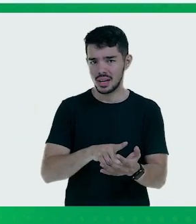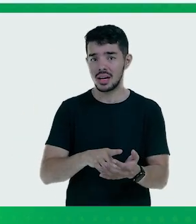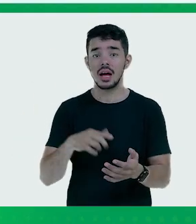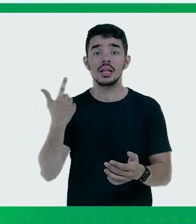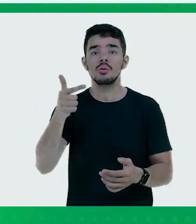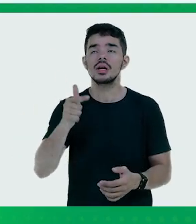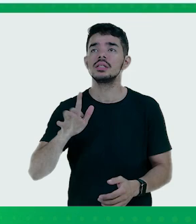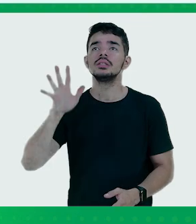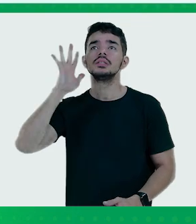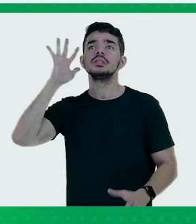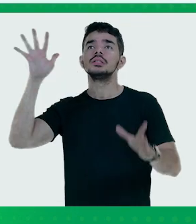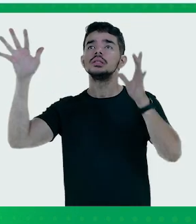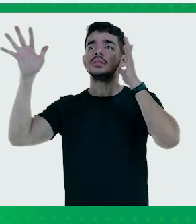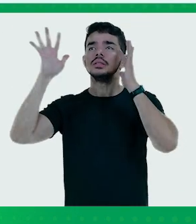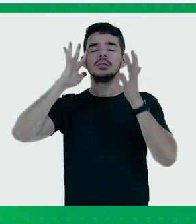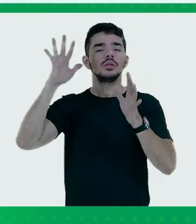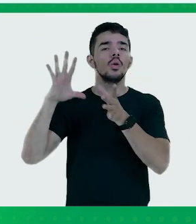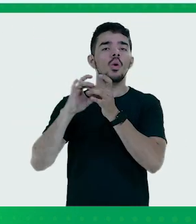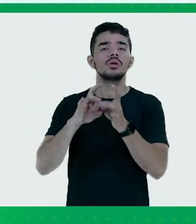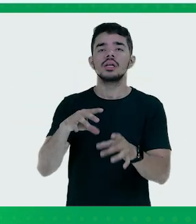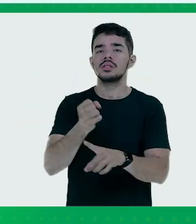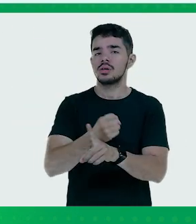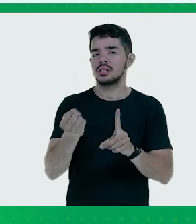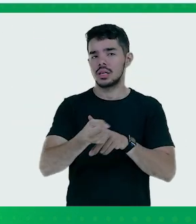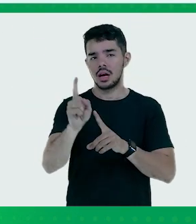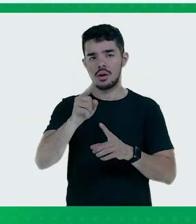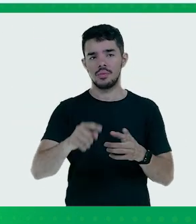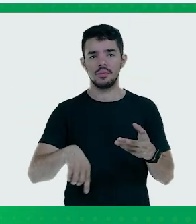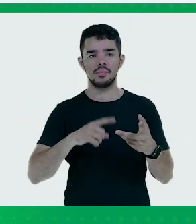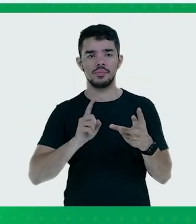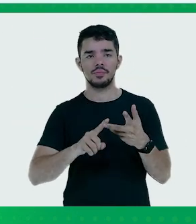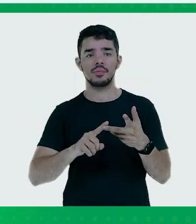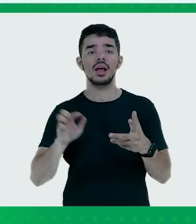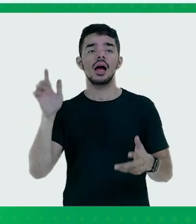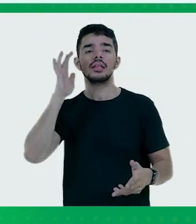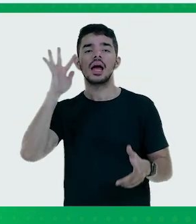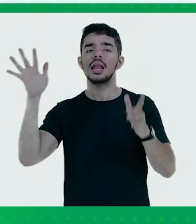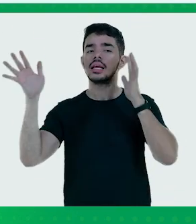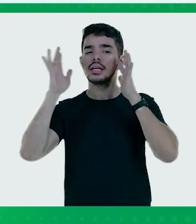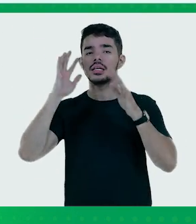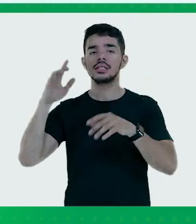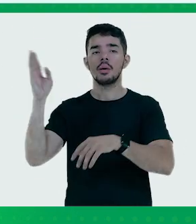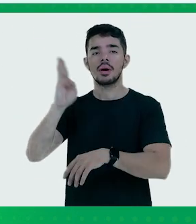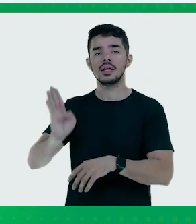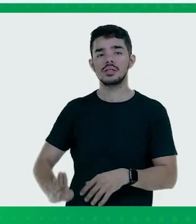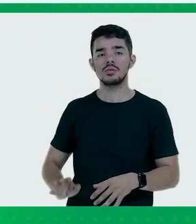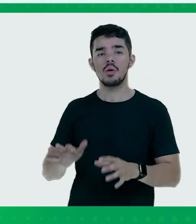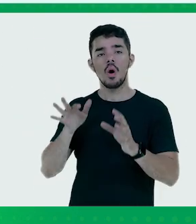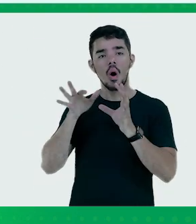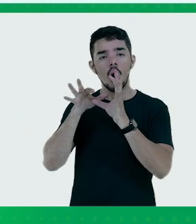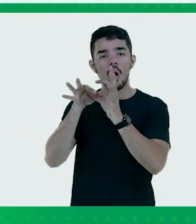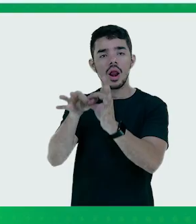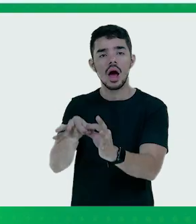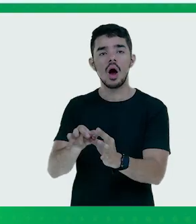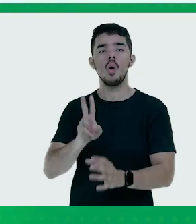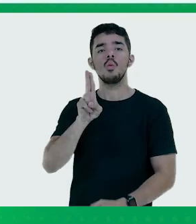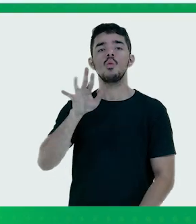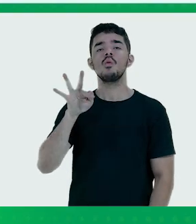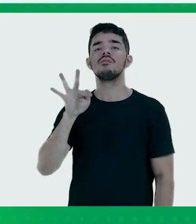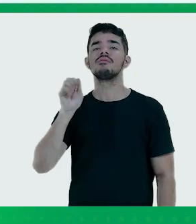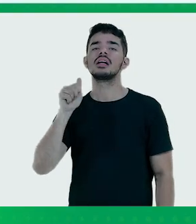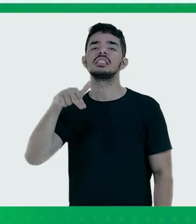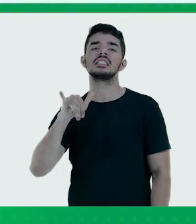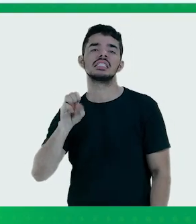essa idealização do contexto social. Idealiza a pátria a partir do olhar ufanista, até isso é verdade,